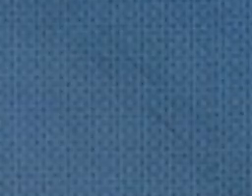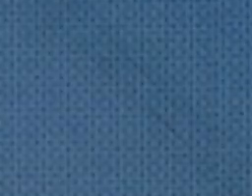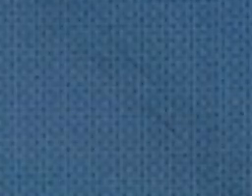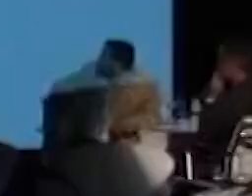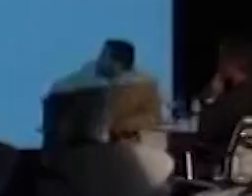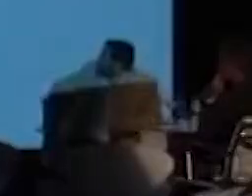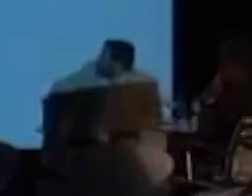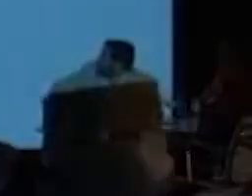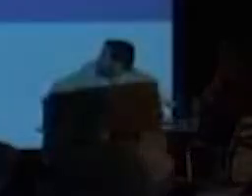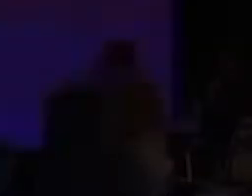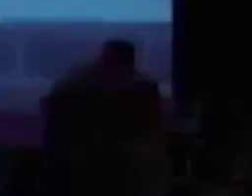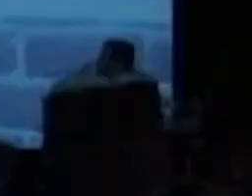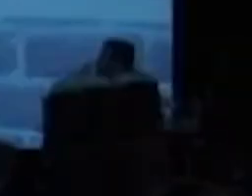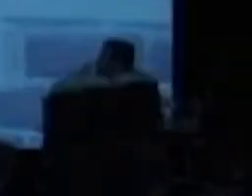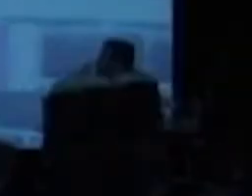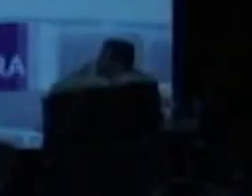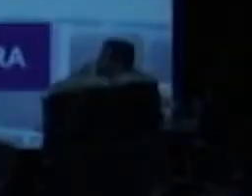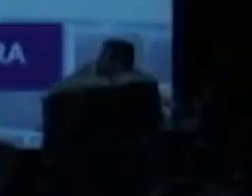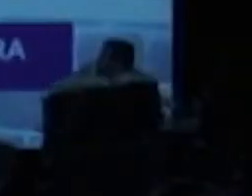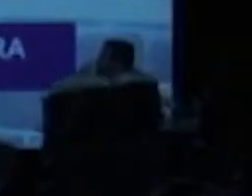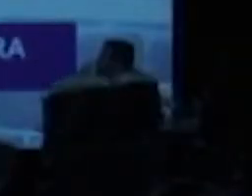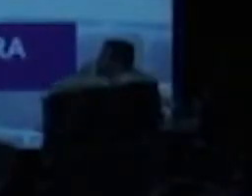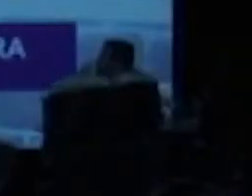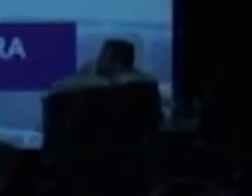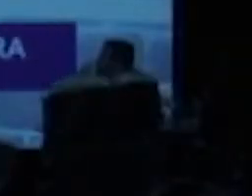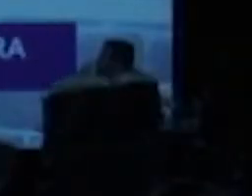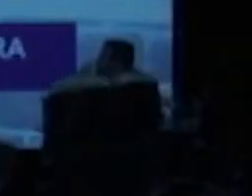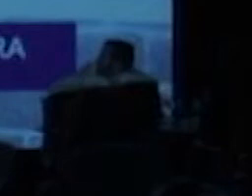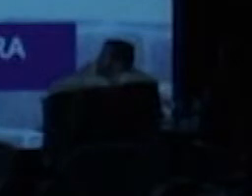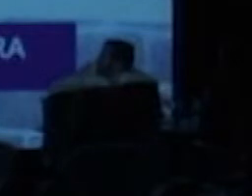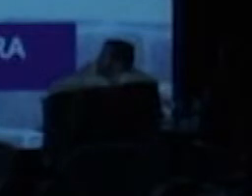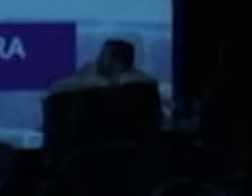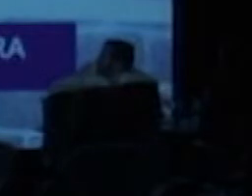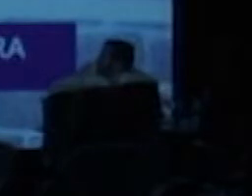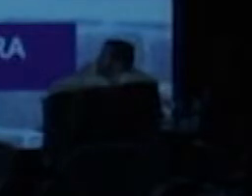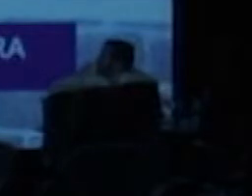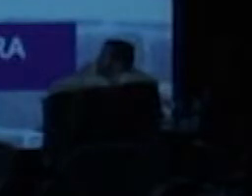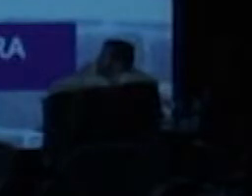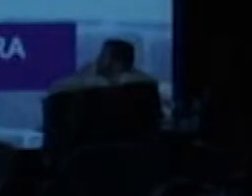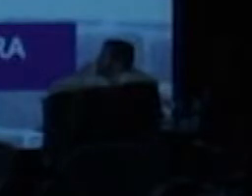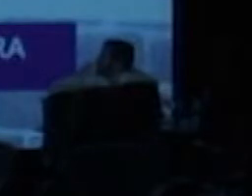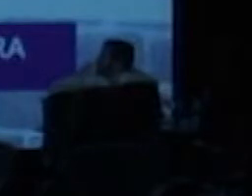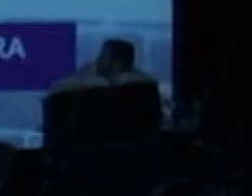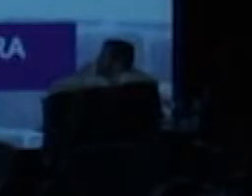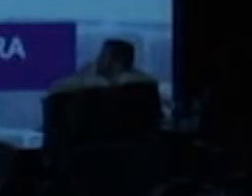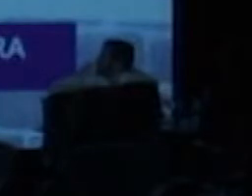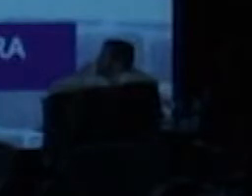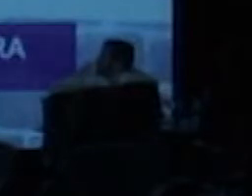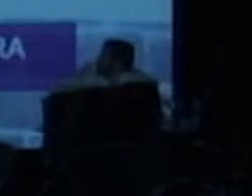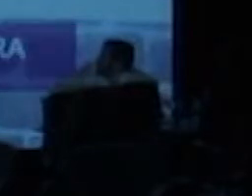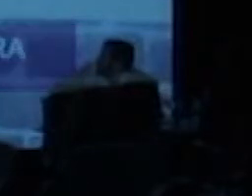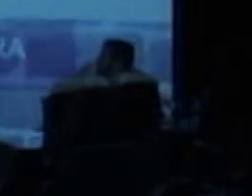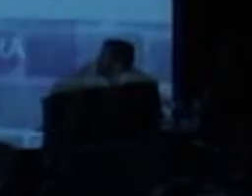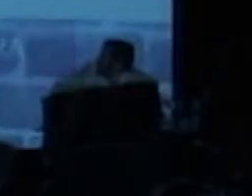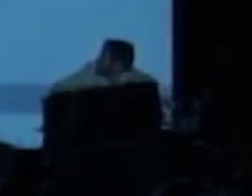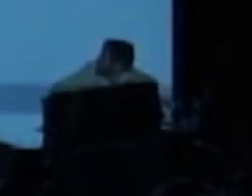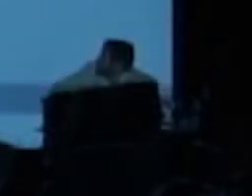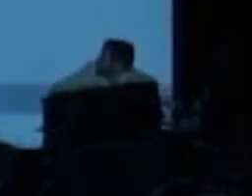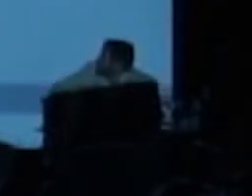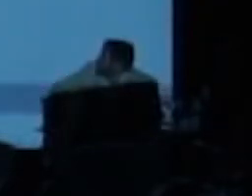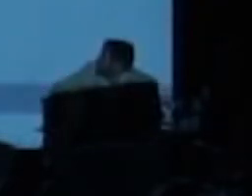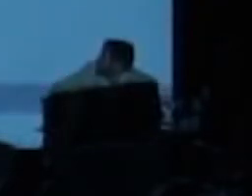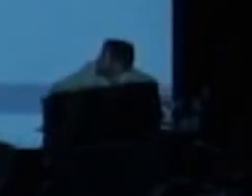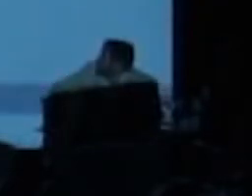Há 6 anos eu já tinha os sintomas, mas descoberta a doença foi em maio de 2017.